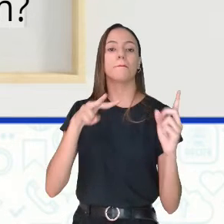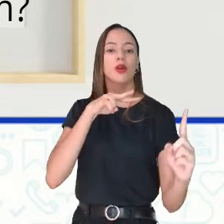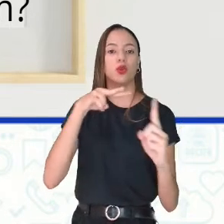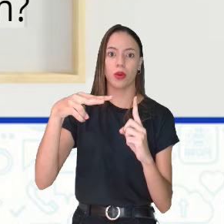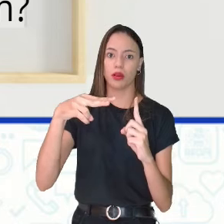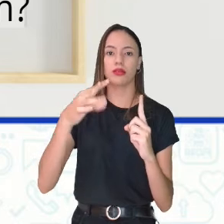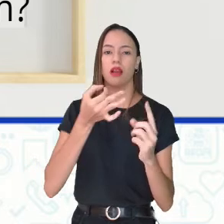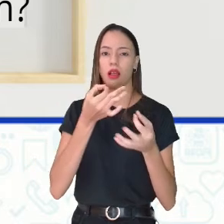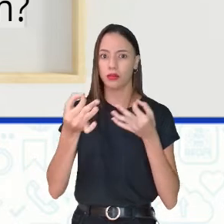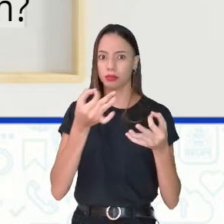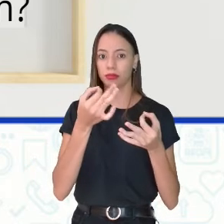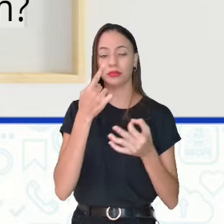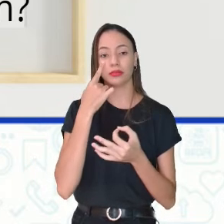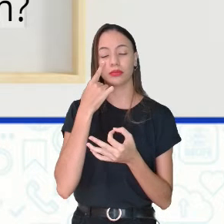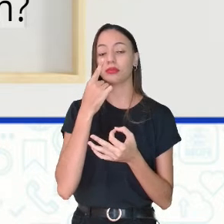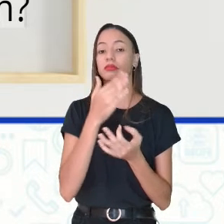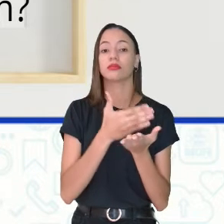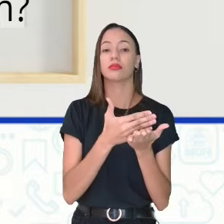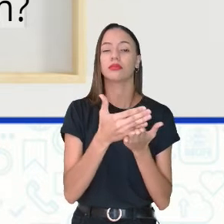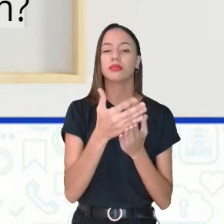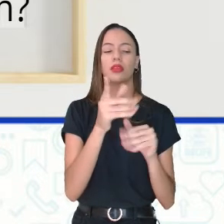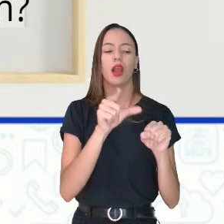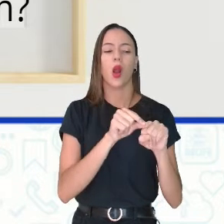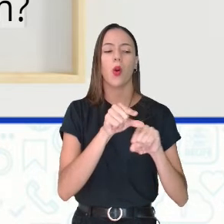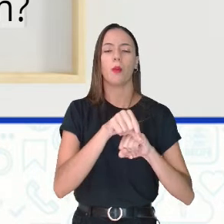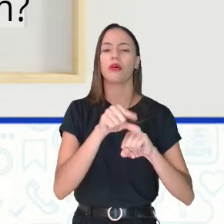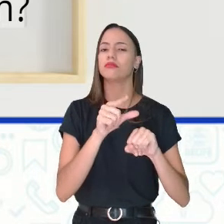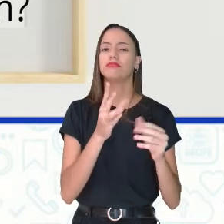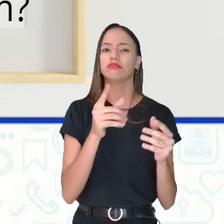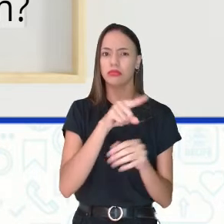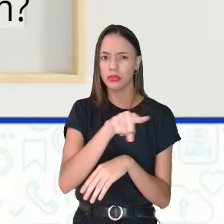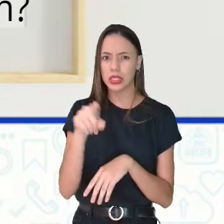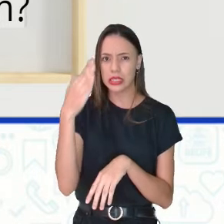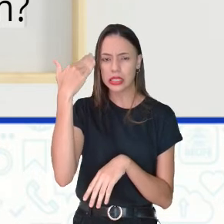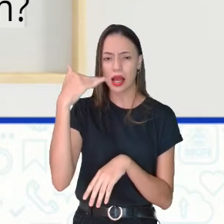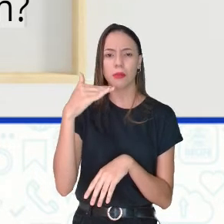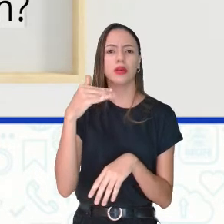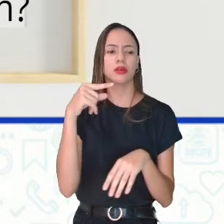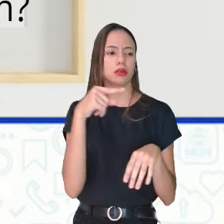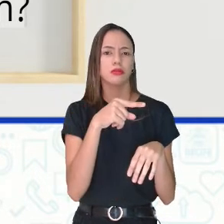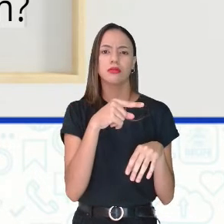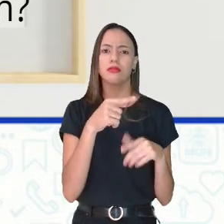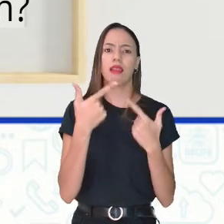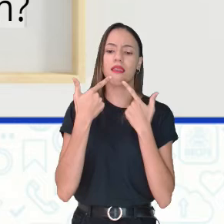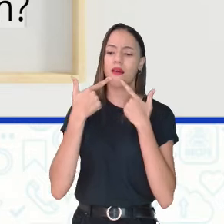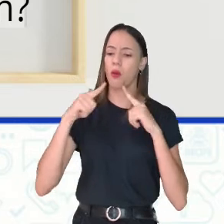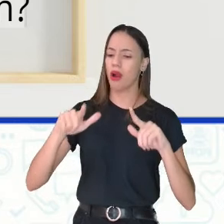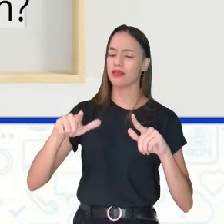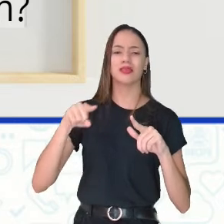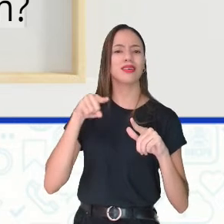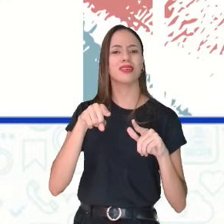Para início de conversa sobre argumentação, você sabe para que usamos a linguagem?